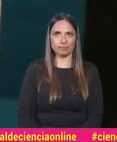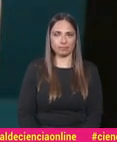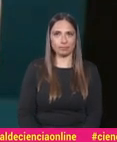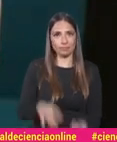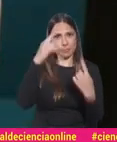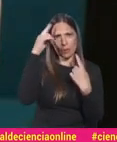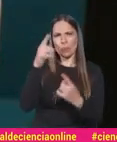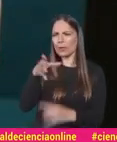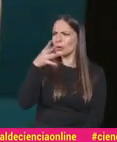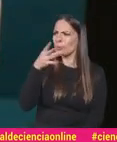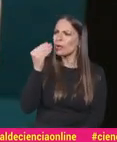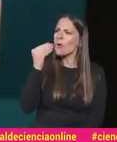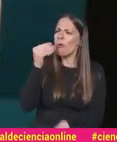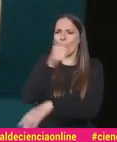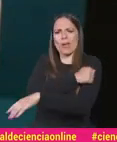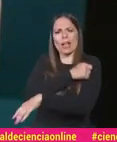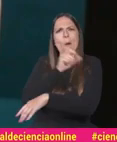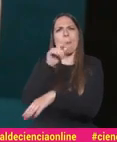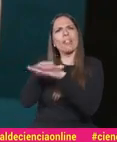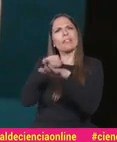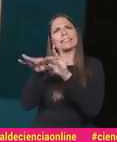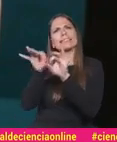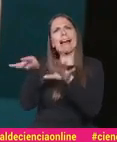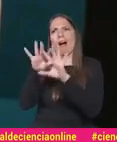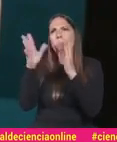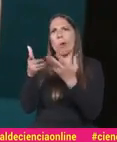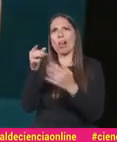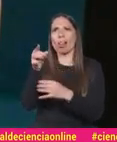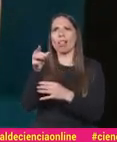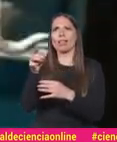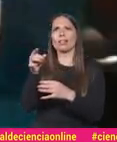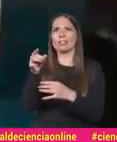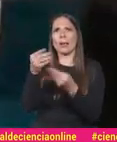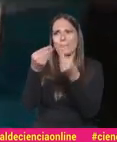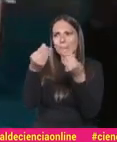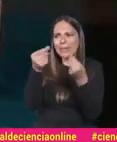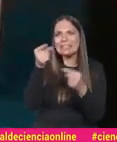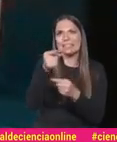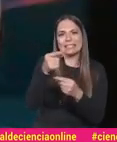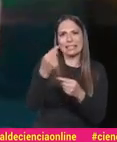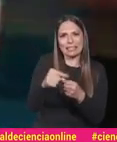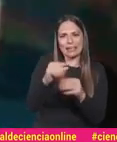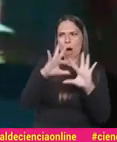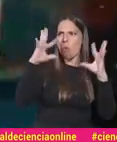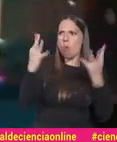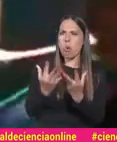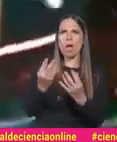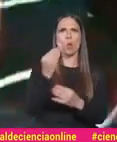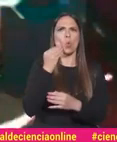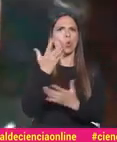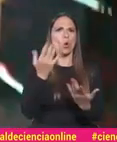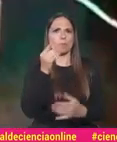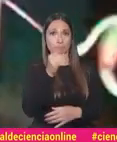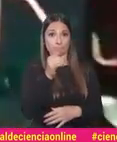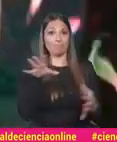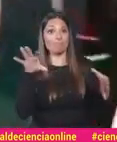Professora Olívia, explique como é que lá em casa podem também fazer umas bolas com esses materiais que têm, essas bolas gigantes. Esta é digna